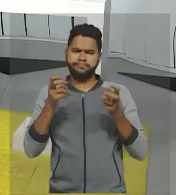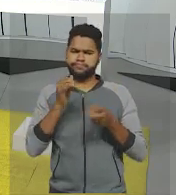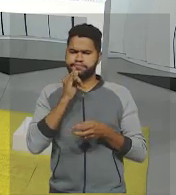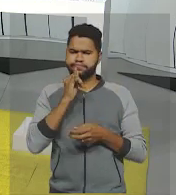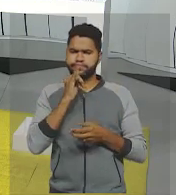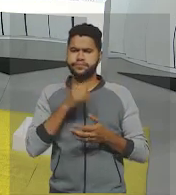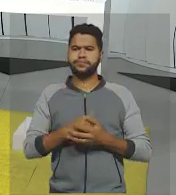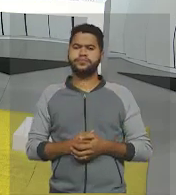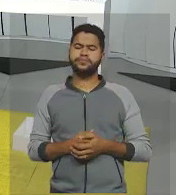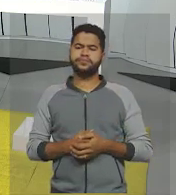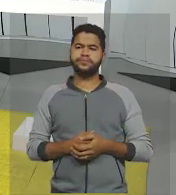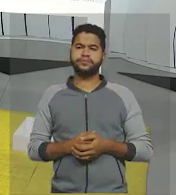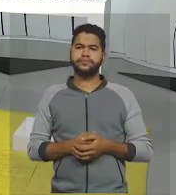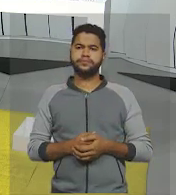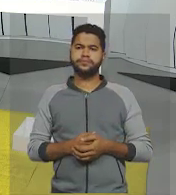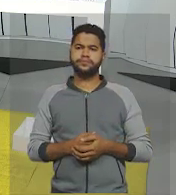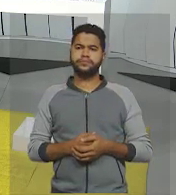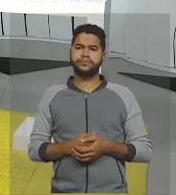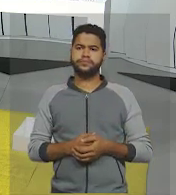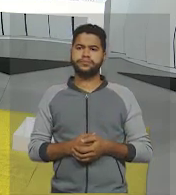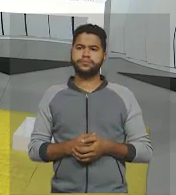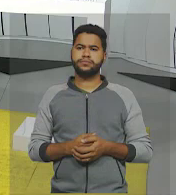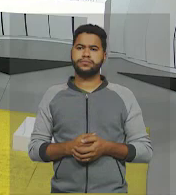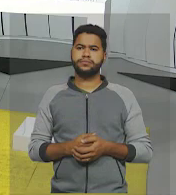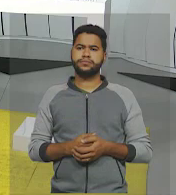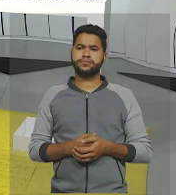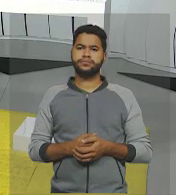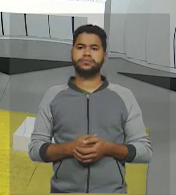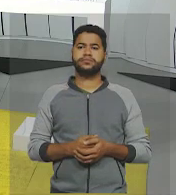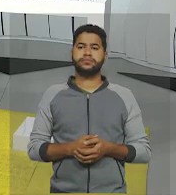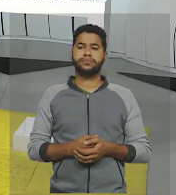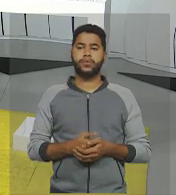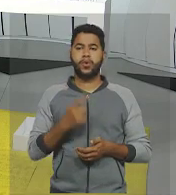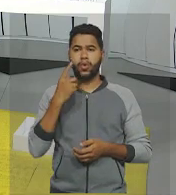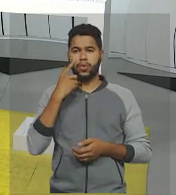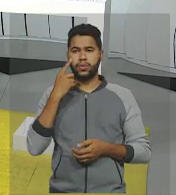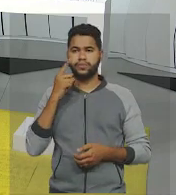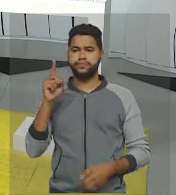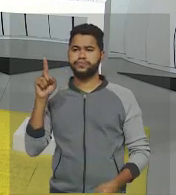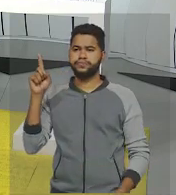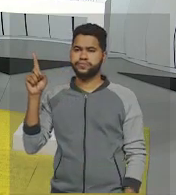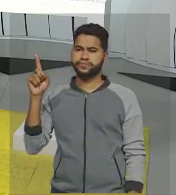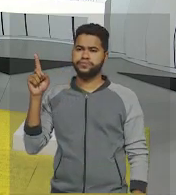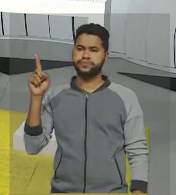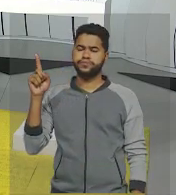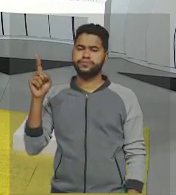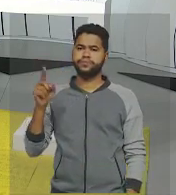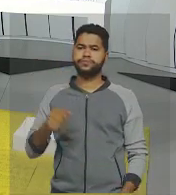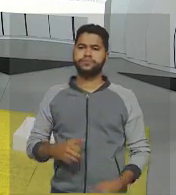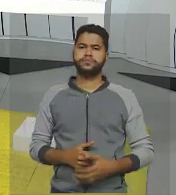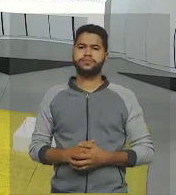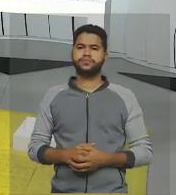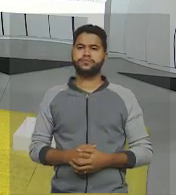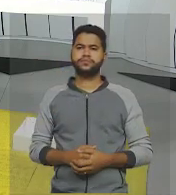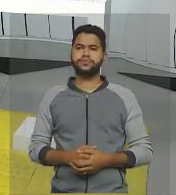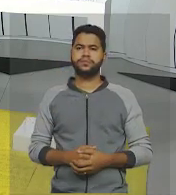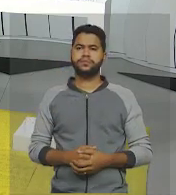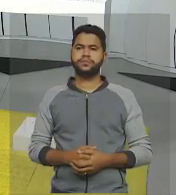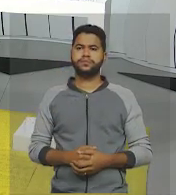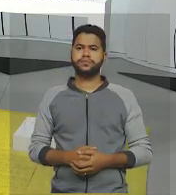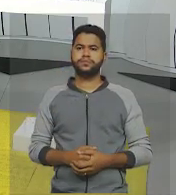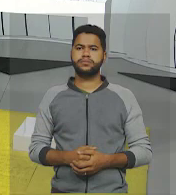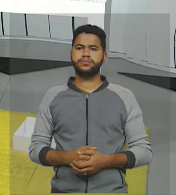Eu vou tentar demonstrar para vocês aqui, ó. Eu vou colocar as minhas duas mãos aqui, esticadas, e agora eu vou aproximando aqui,